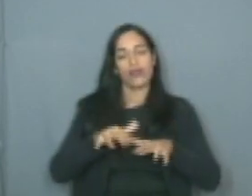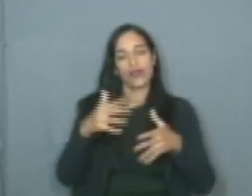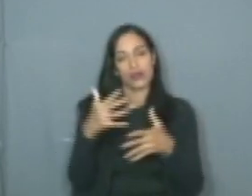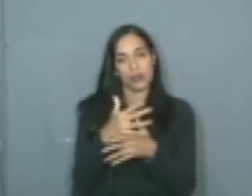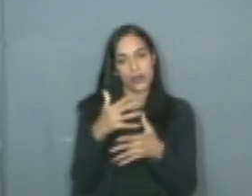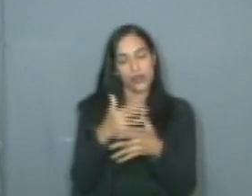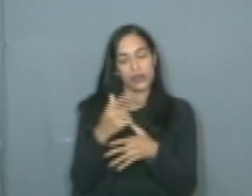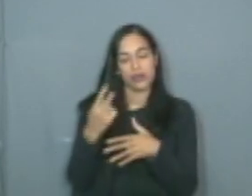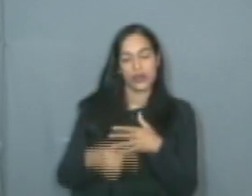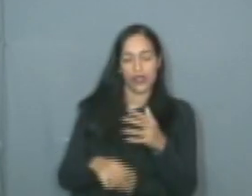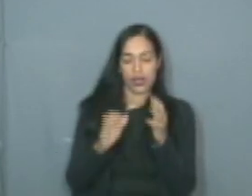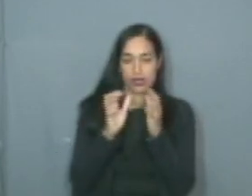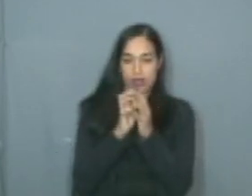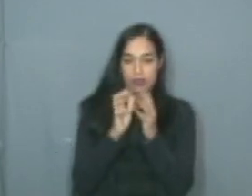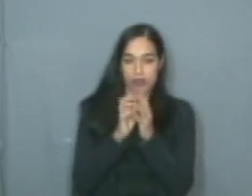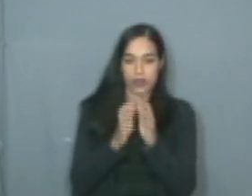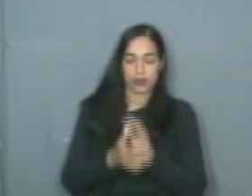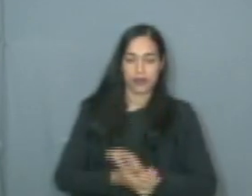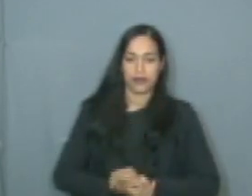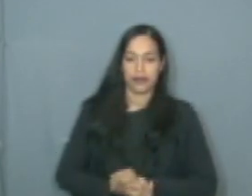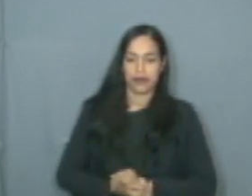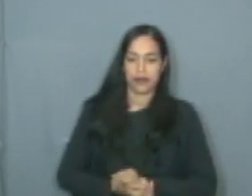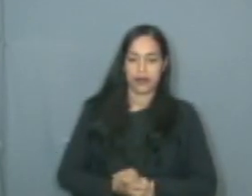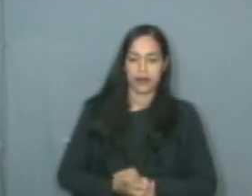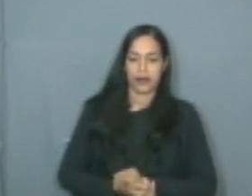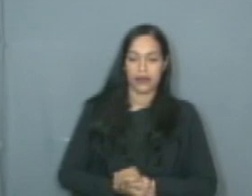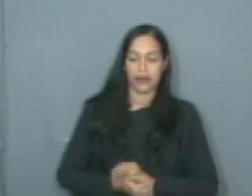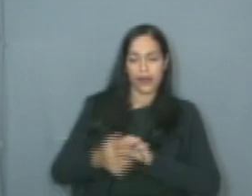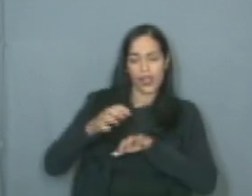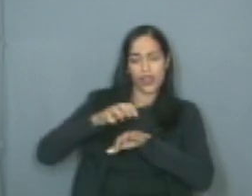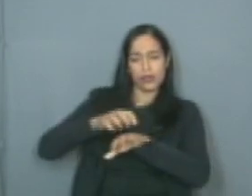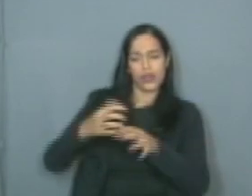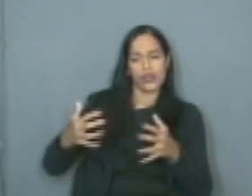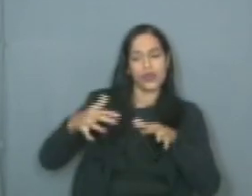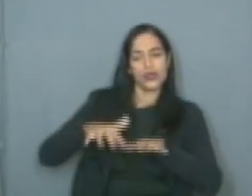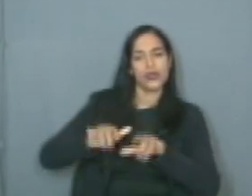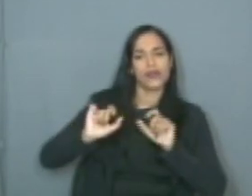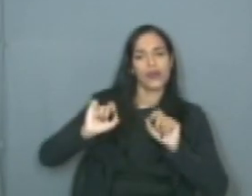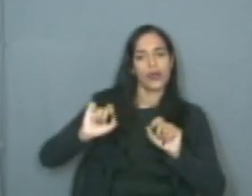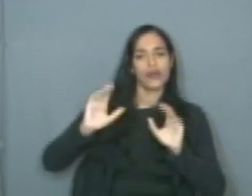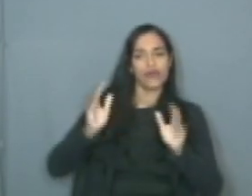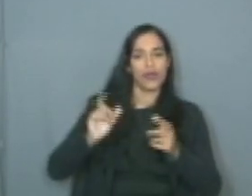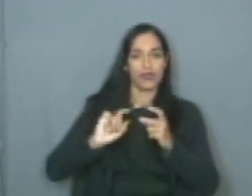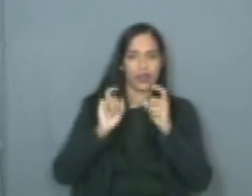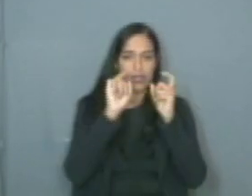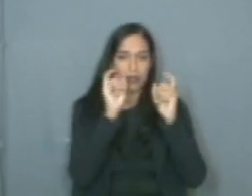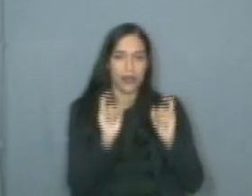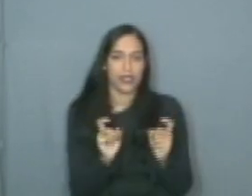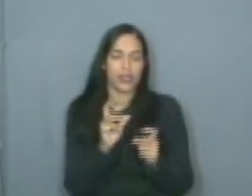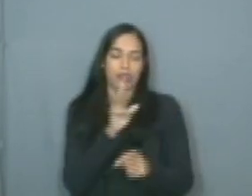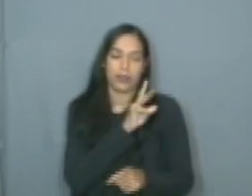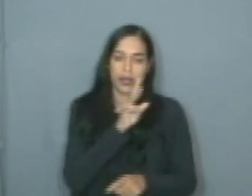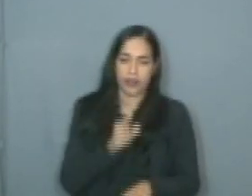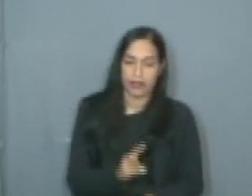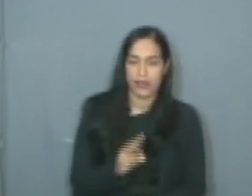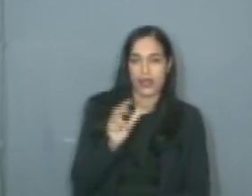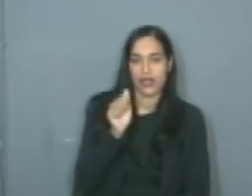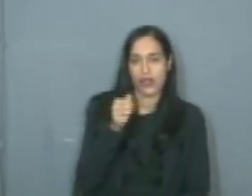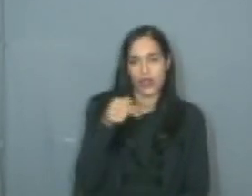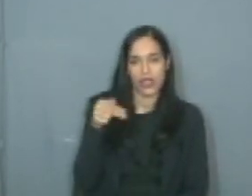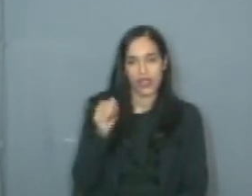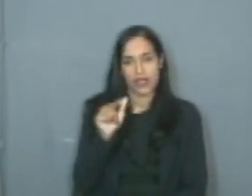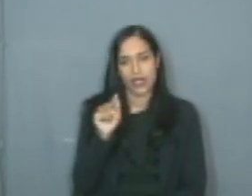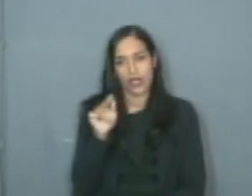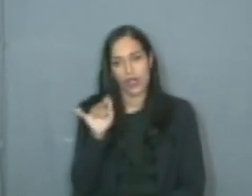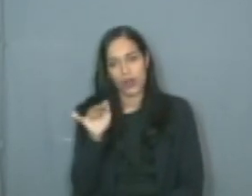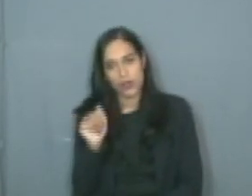município do Recife. E que transporte escolar inclusivo é esse? Isso já foi tema debatido aqui, trazido pela vereadora Ana Lúcia algumas vezes, inclusive,